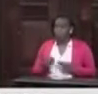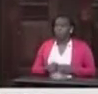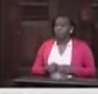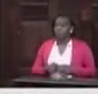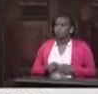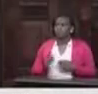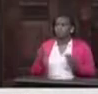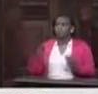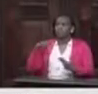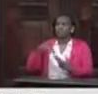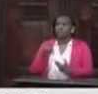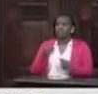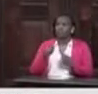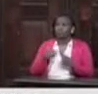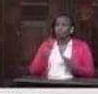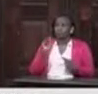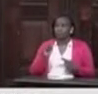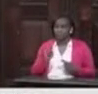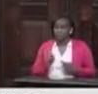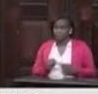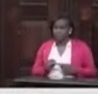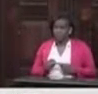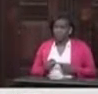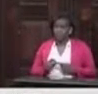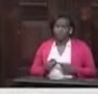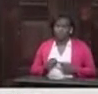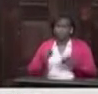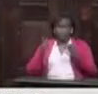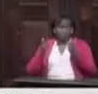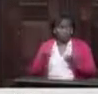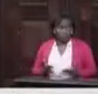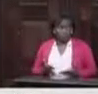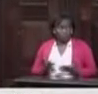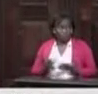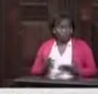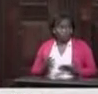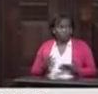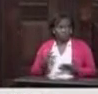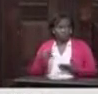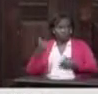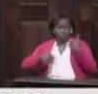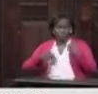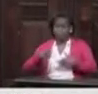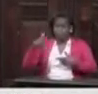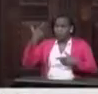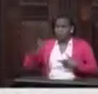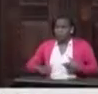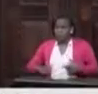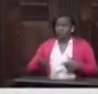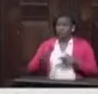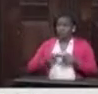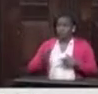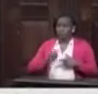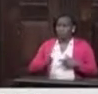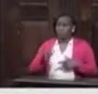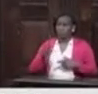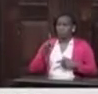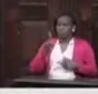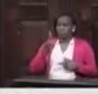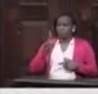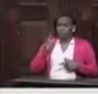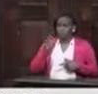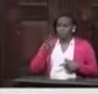se refere ao projeto 284, que, na verdade, vai tratar, mais uma vez, da questão da